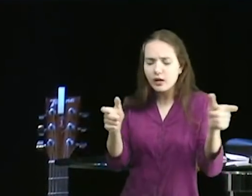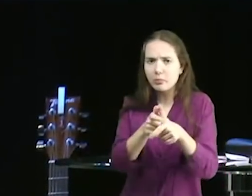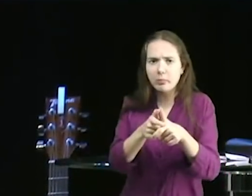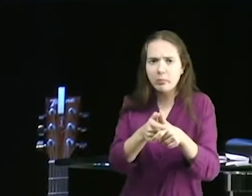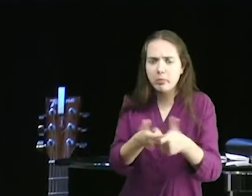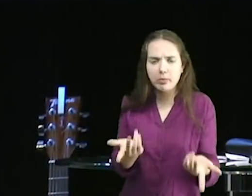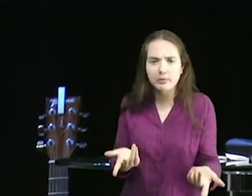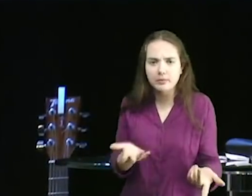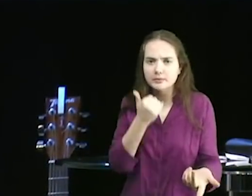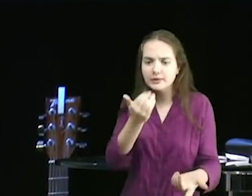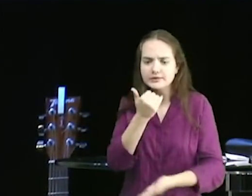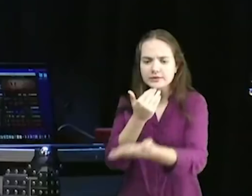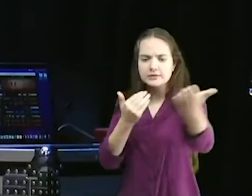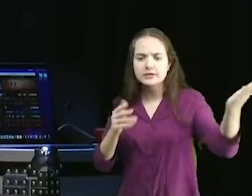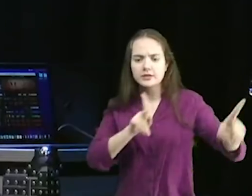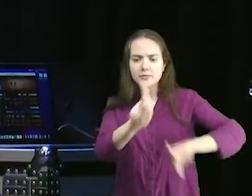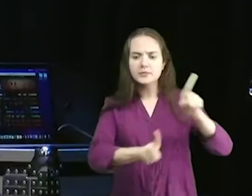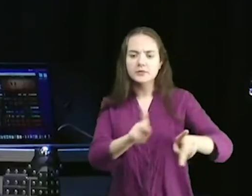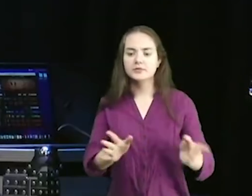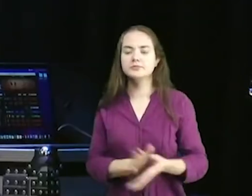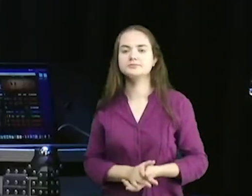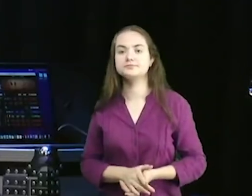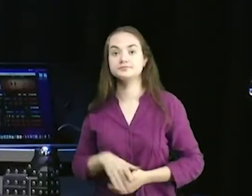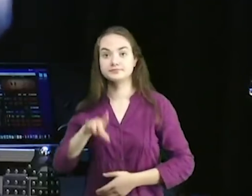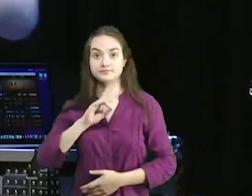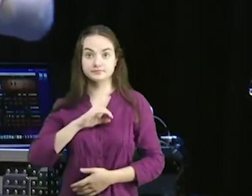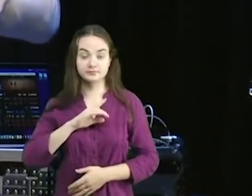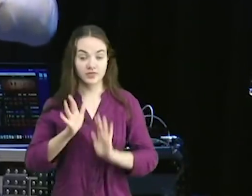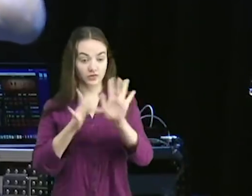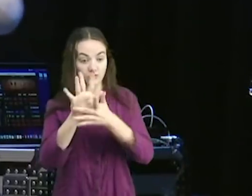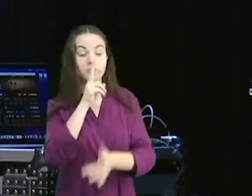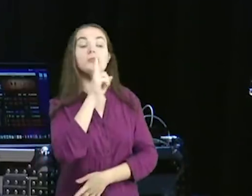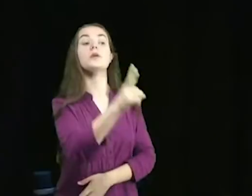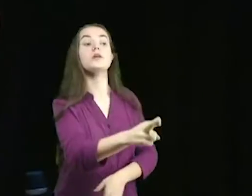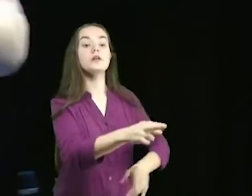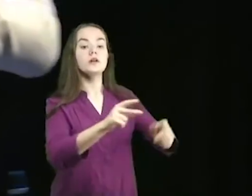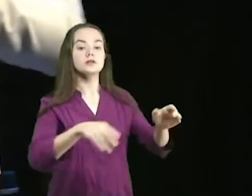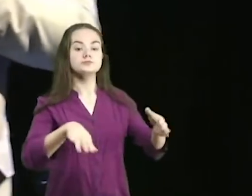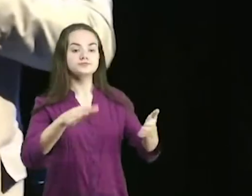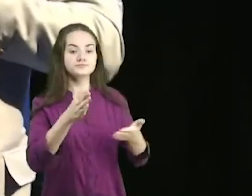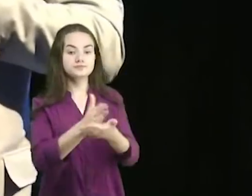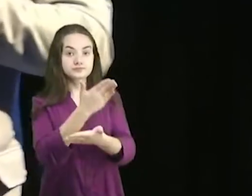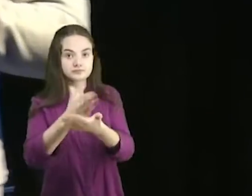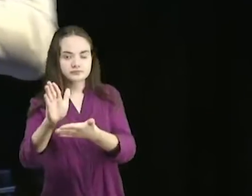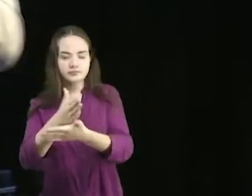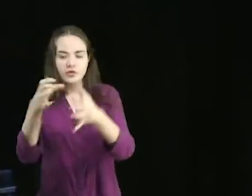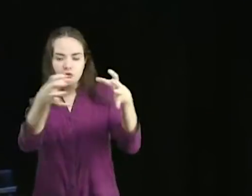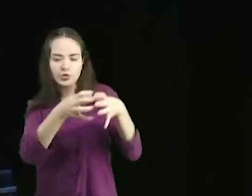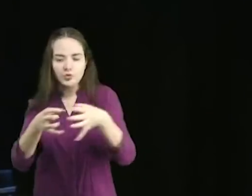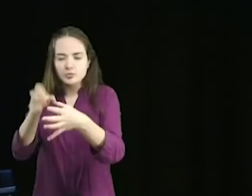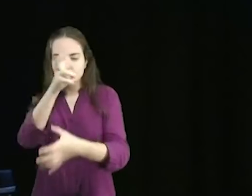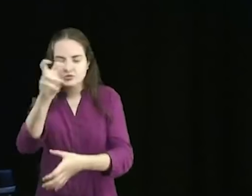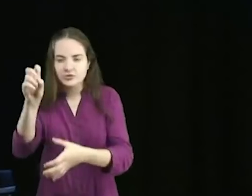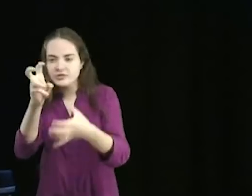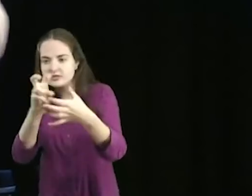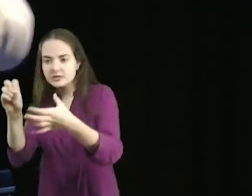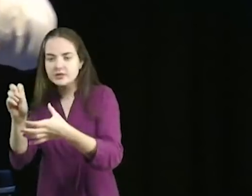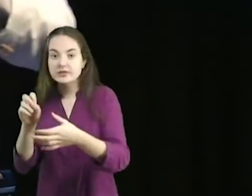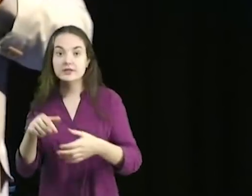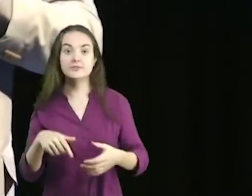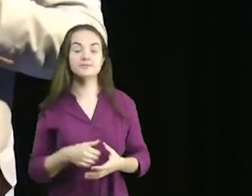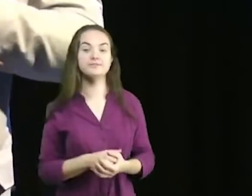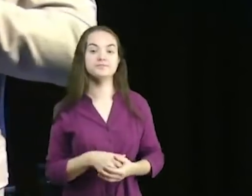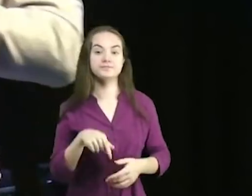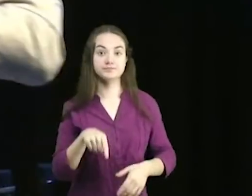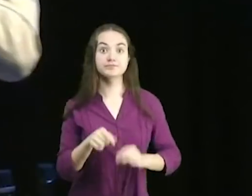olha, separa em grupos de 50. E tendo tomado o pão, ele dá graças.